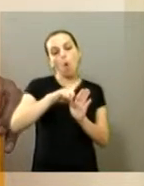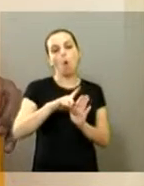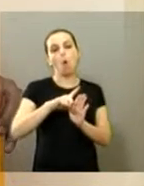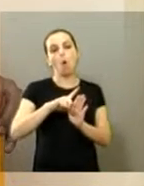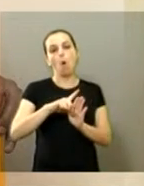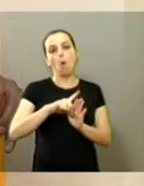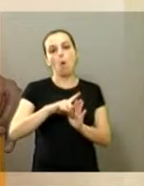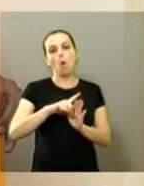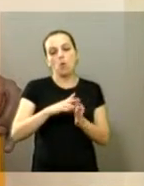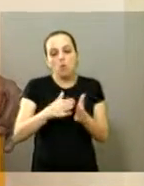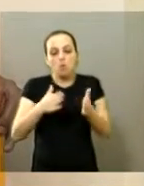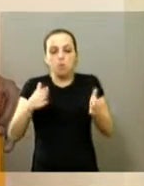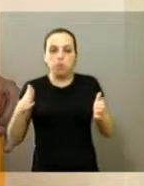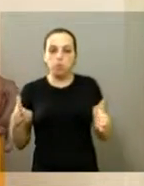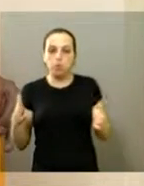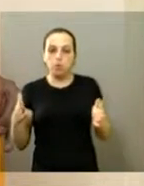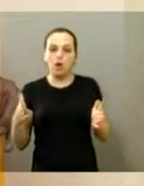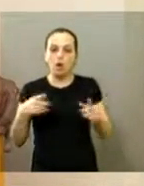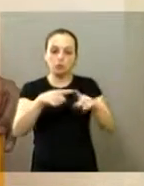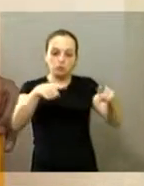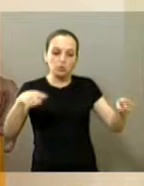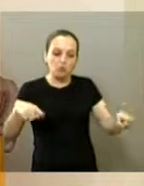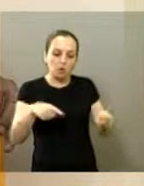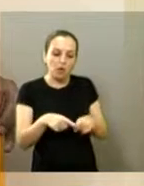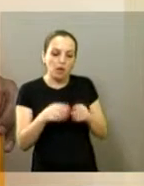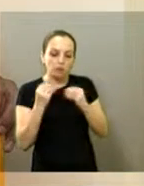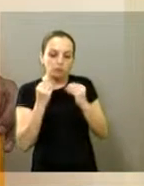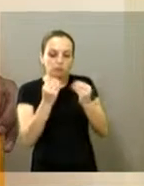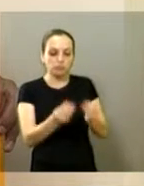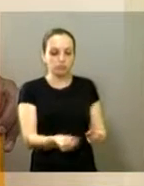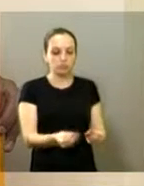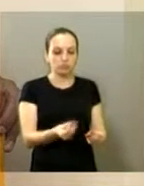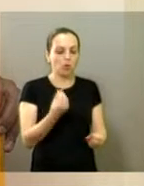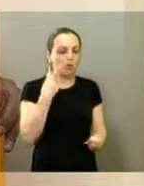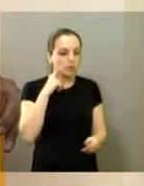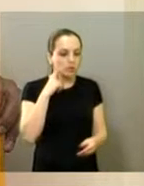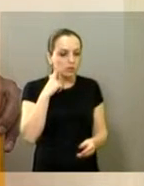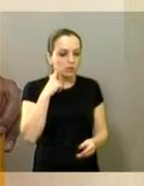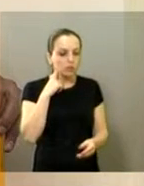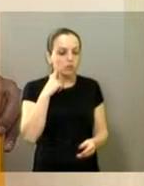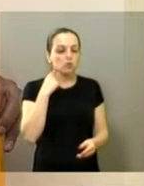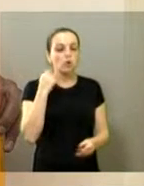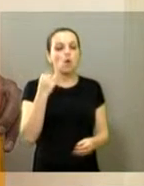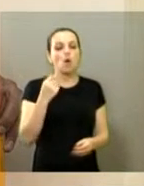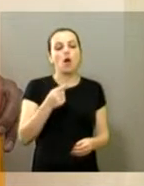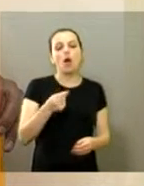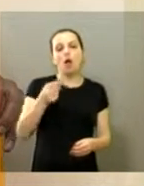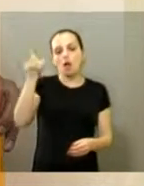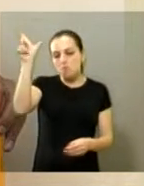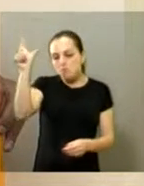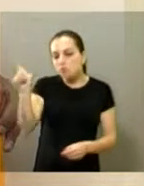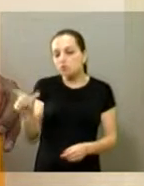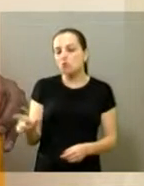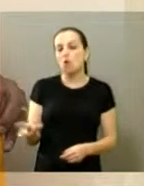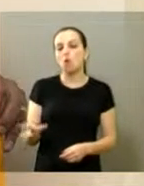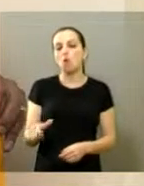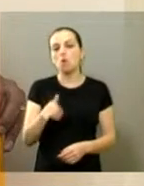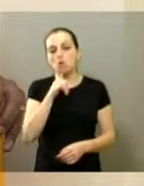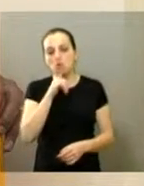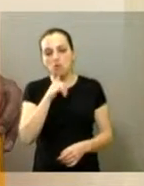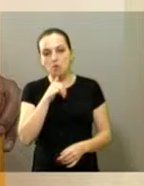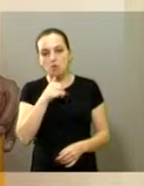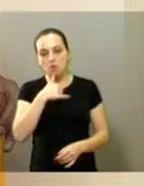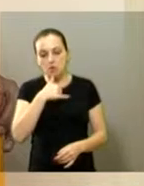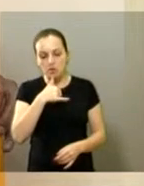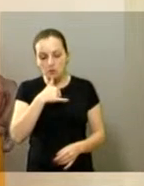o volumoso para os bolsões, o ser humano ainda, infelizmente, não vamos